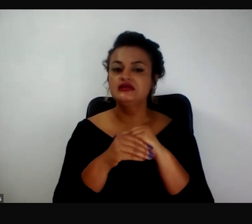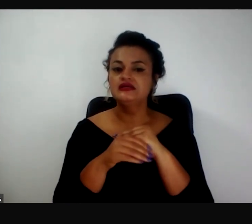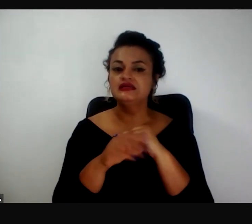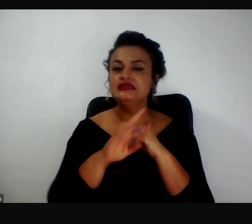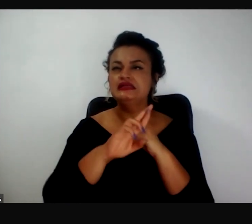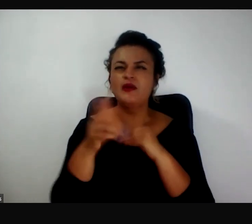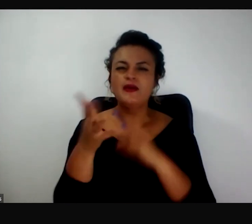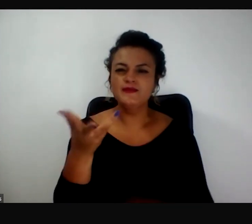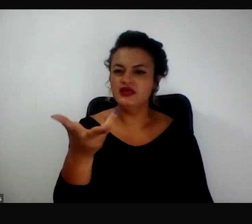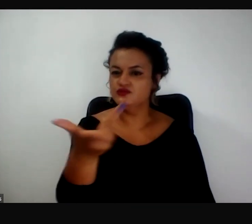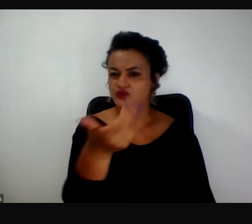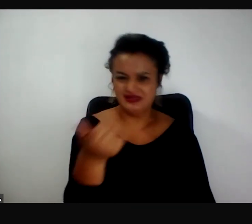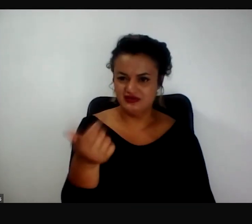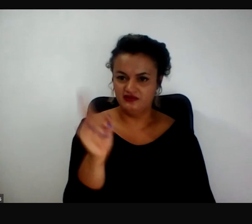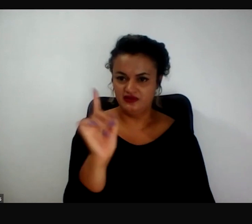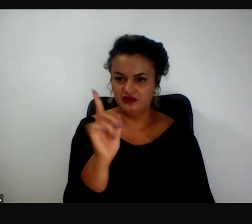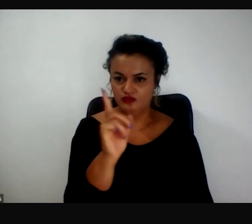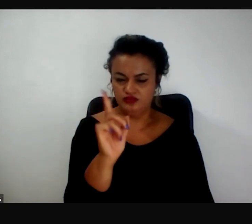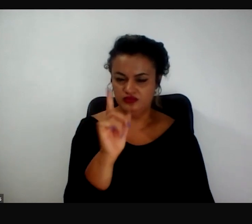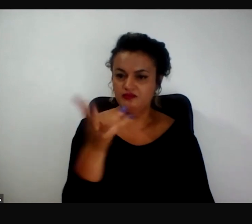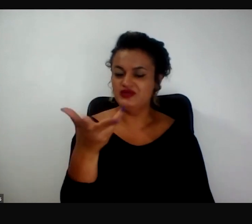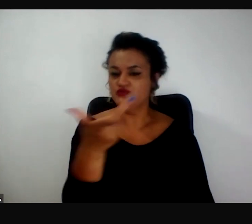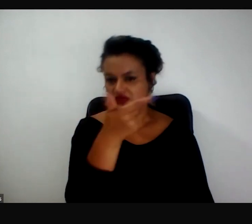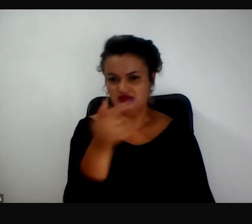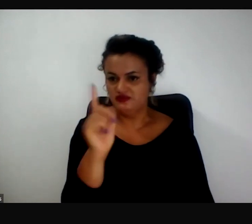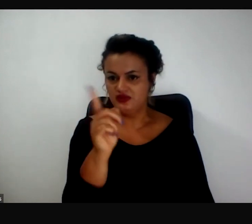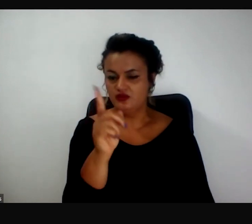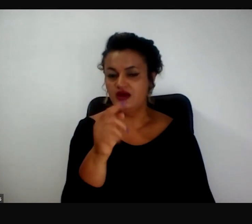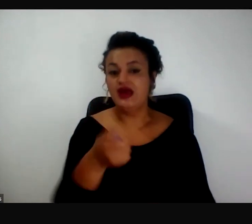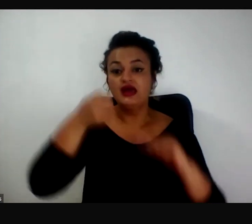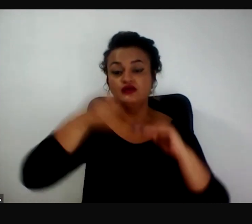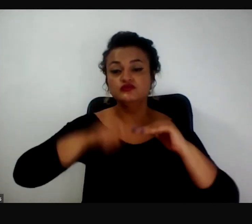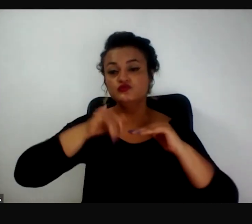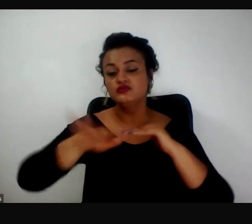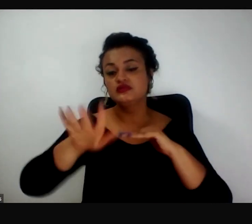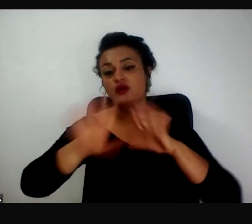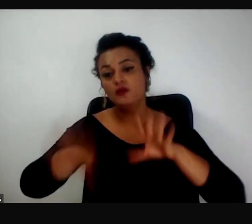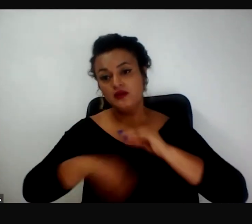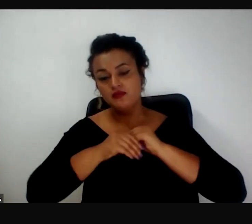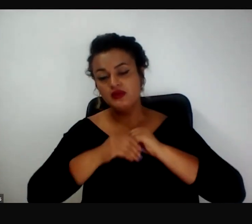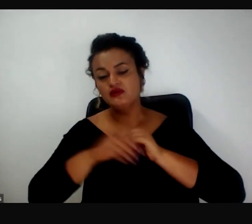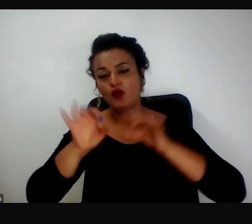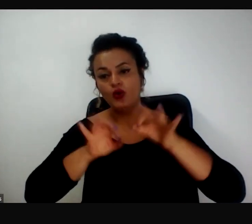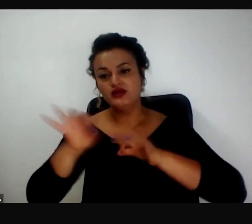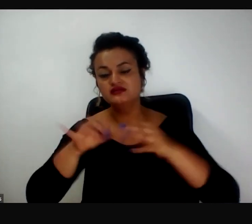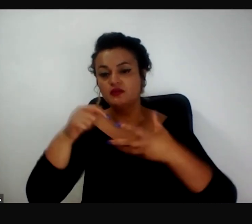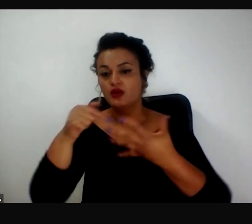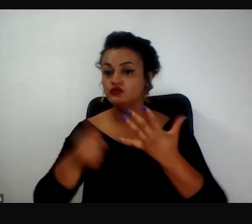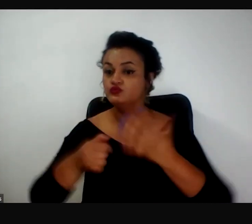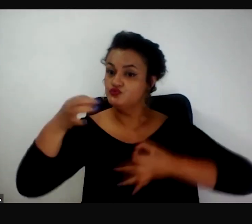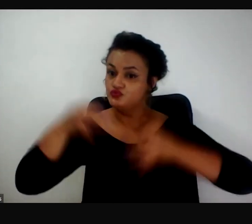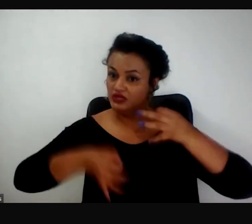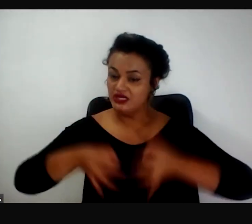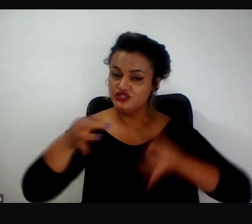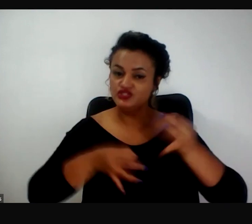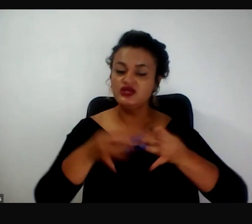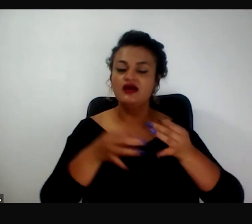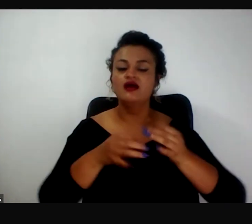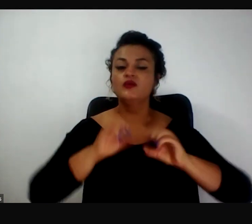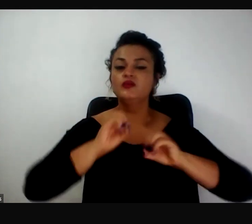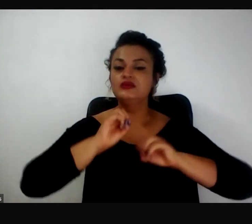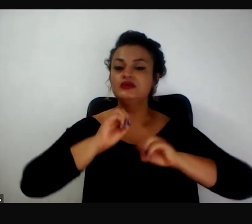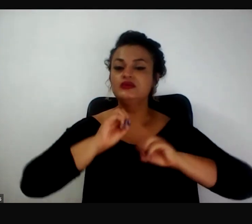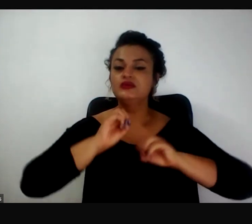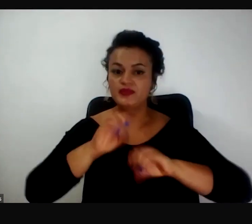persuasiva, sino complementar. A jurisprudência complementará el ordenamiento jurídico con la doctrina que